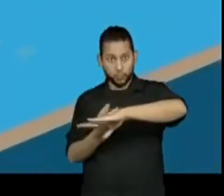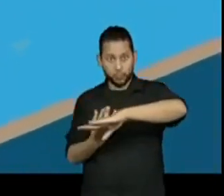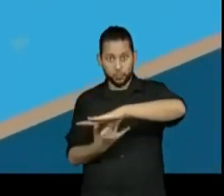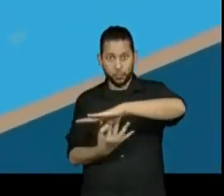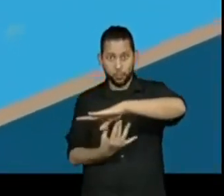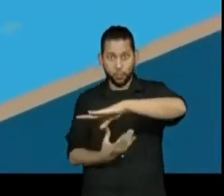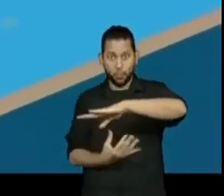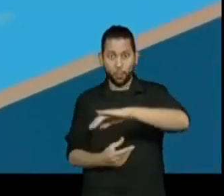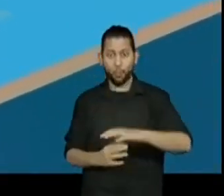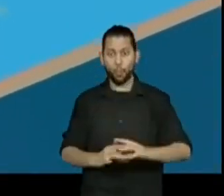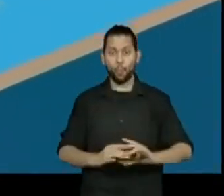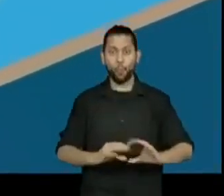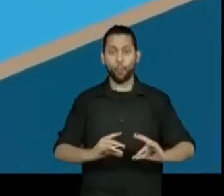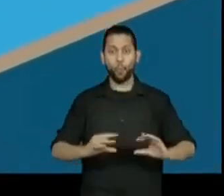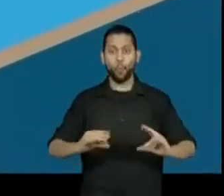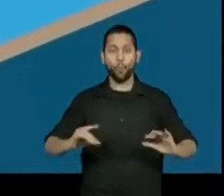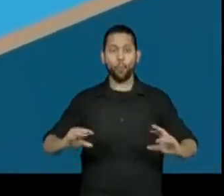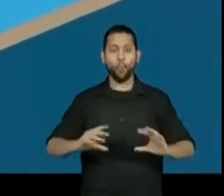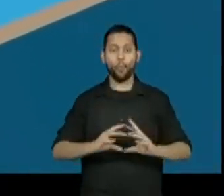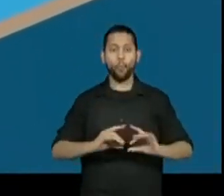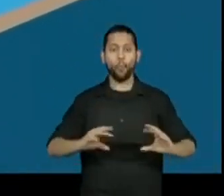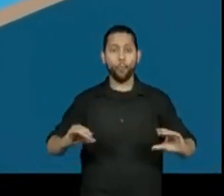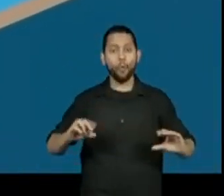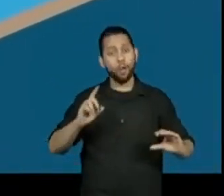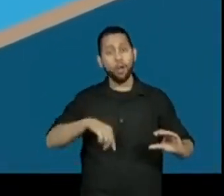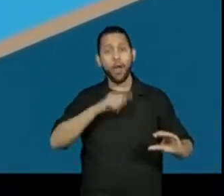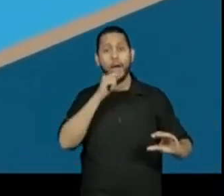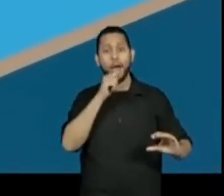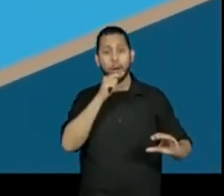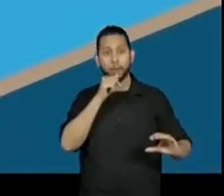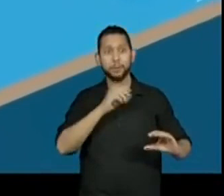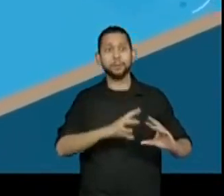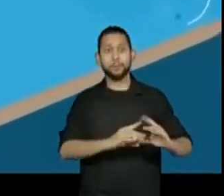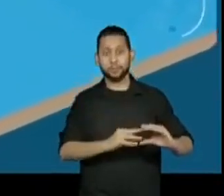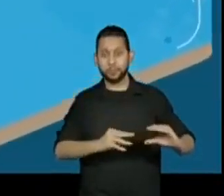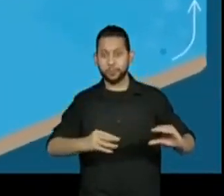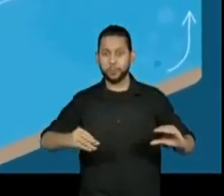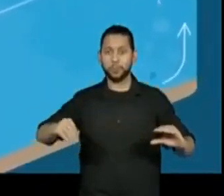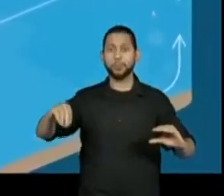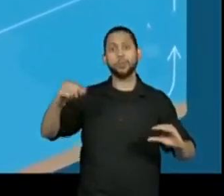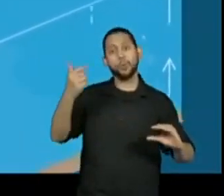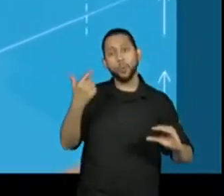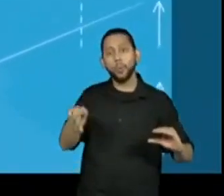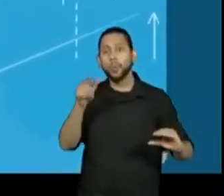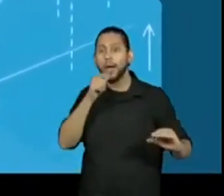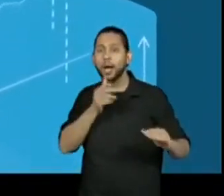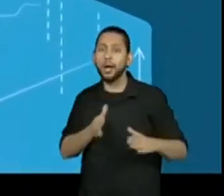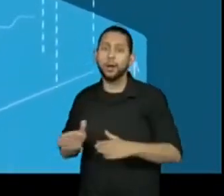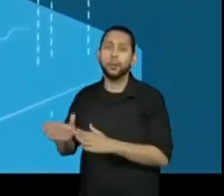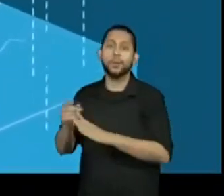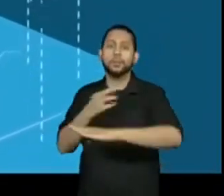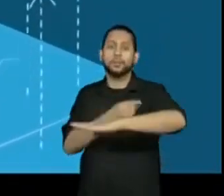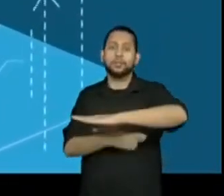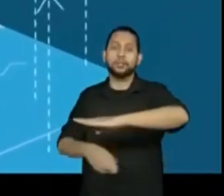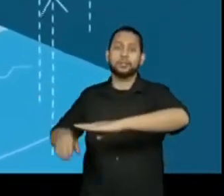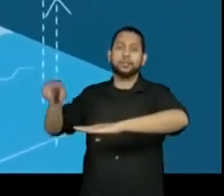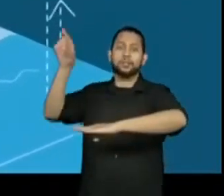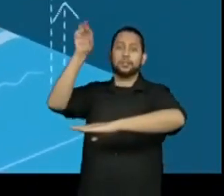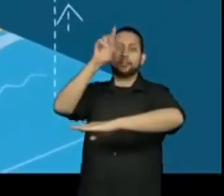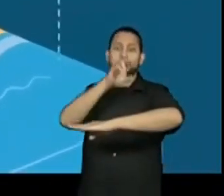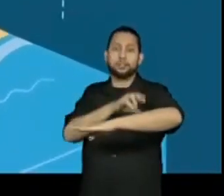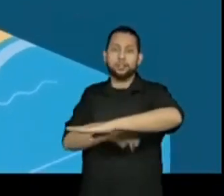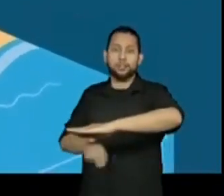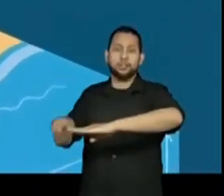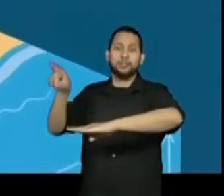subterrâneas chamados lençóis freáticos, que afloram, alimentando vários cursos d'água e novamente